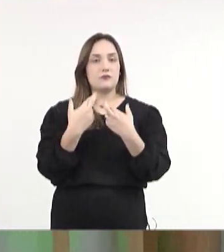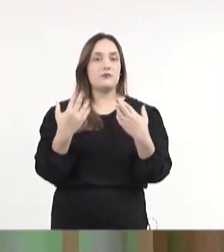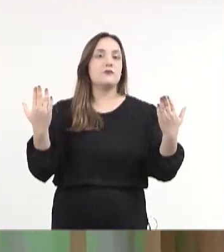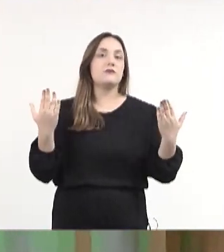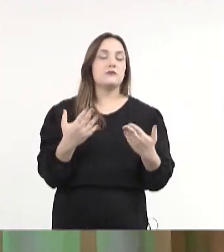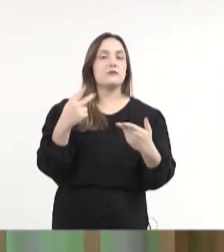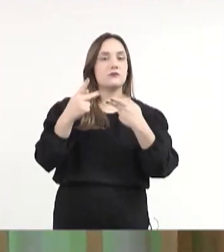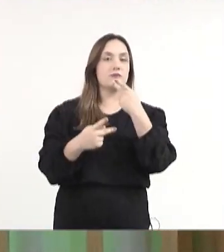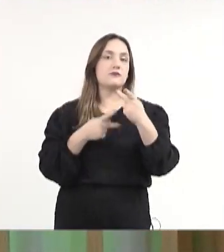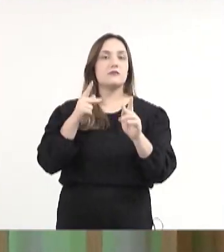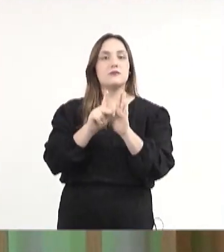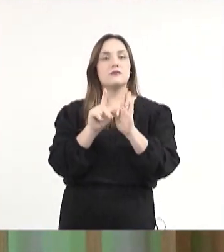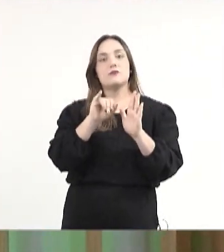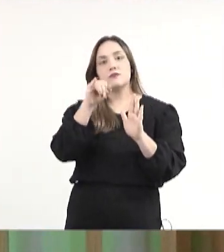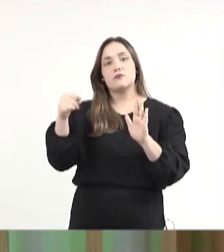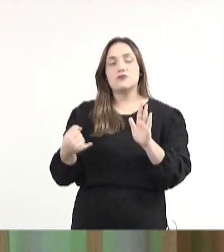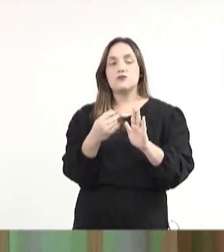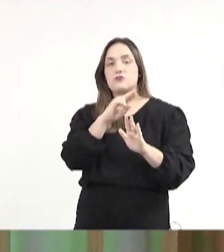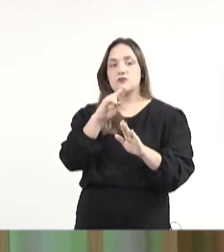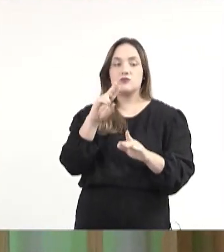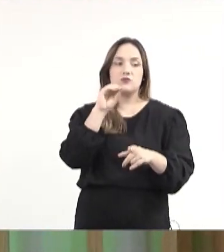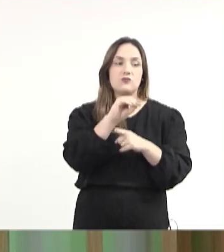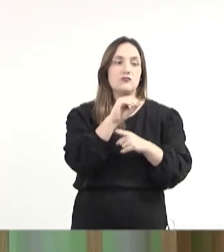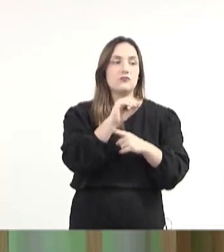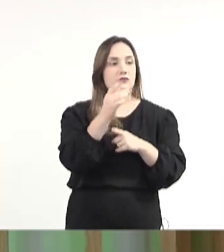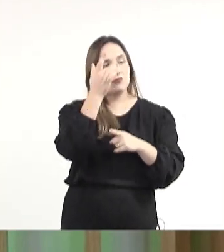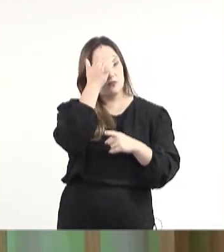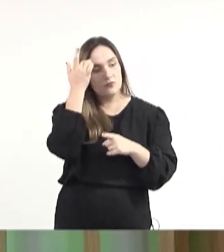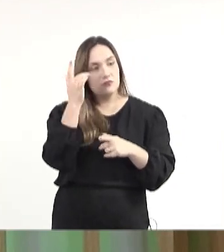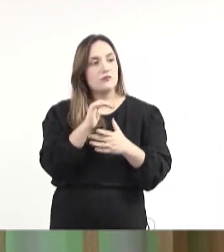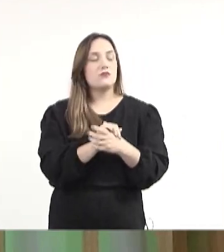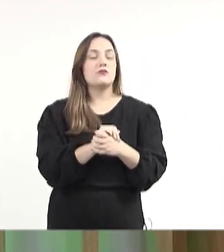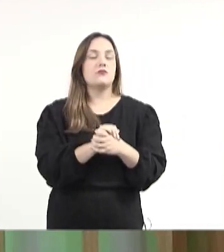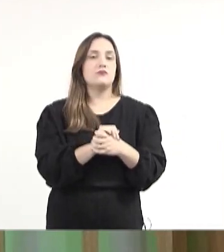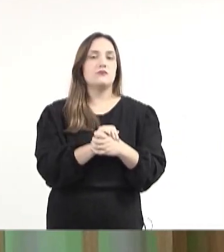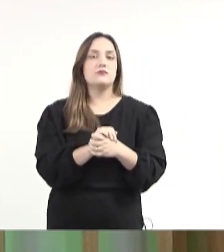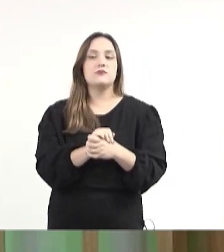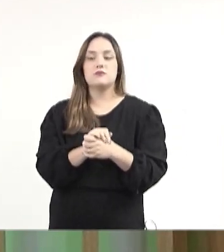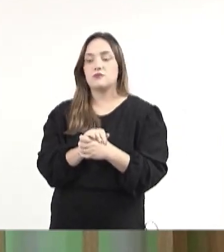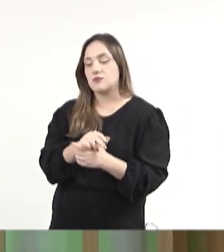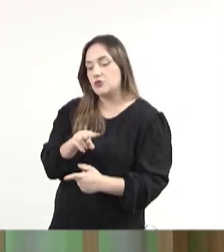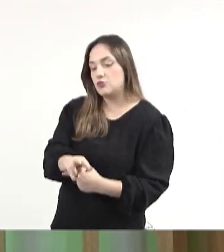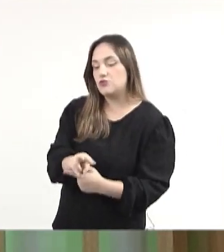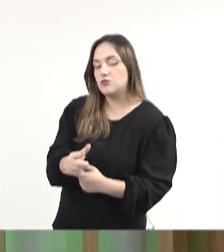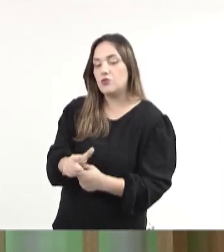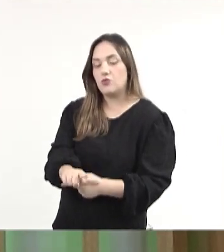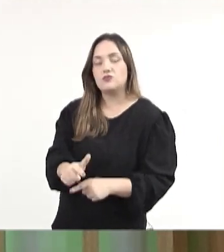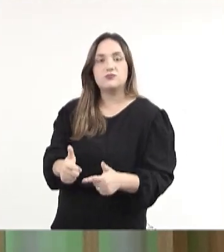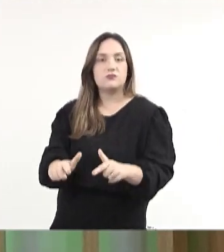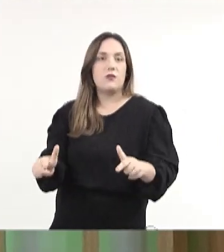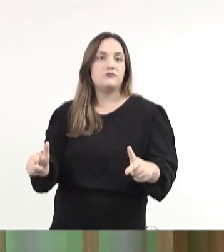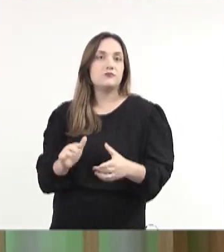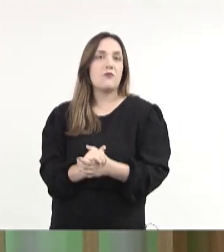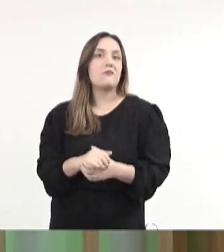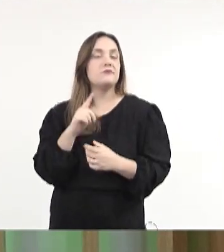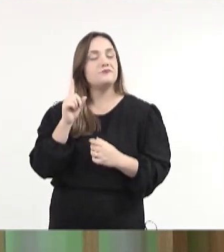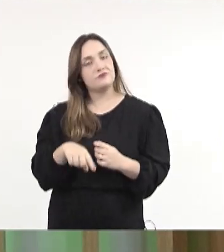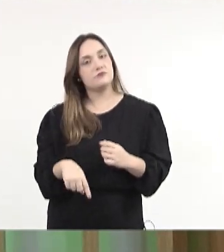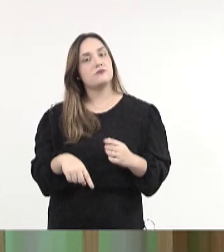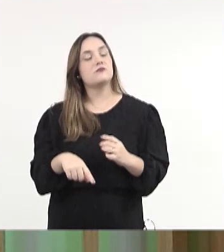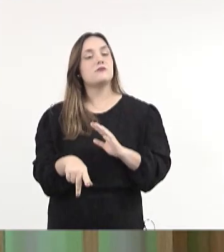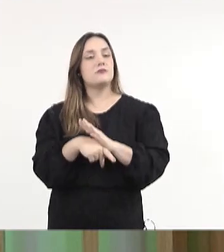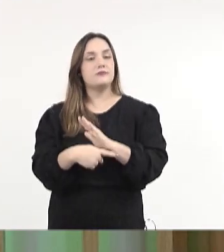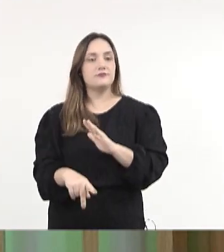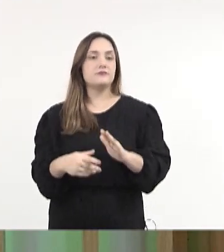hoje sobre o programa Cuidar de Quem Cuida, inclusive, disse o deputado, surgiu foi criado pelo governo após